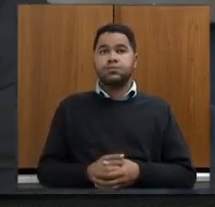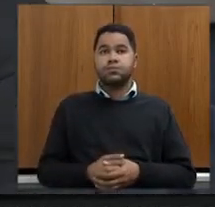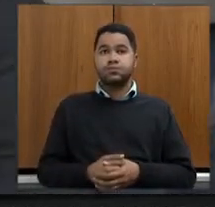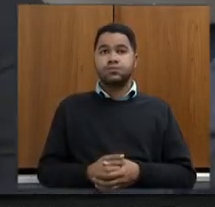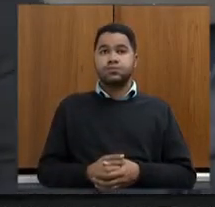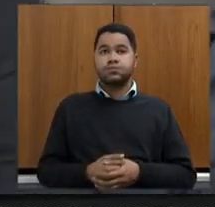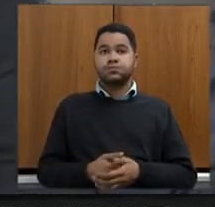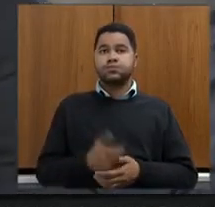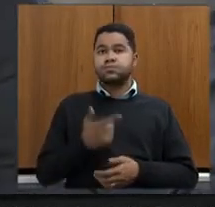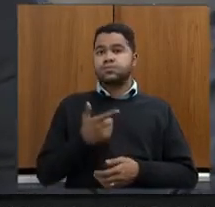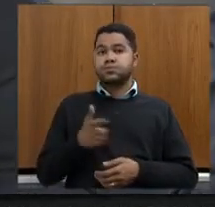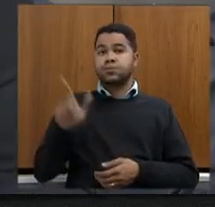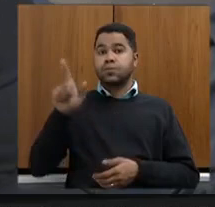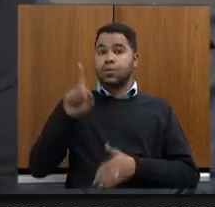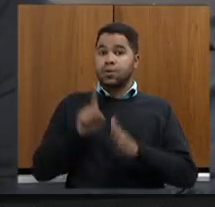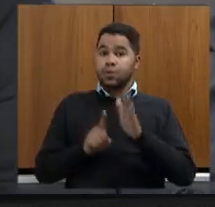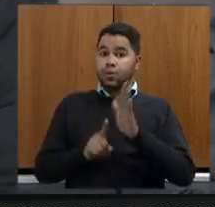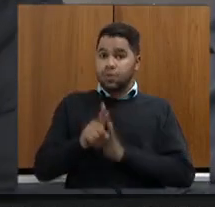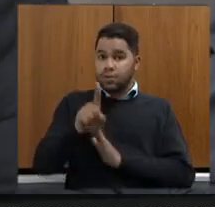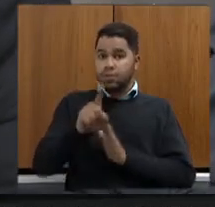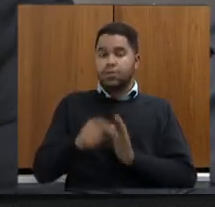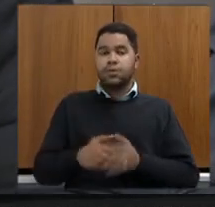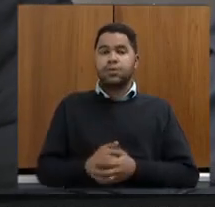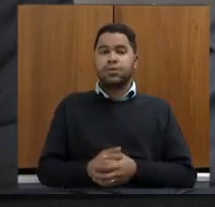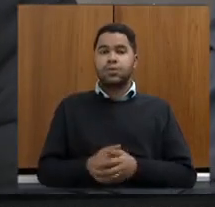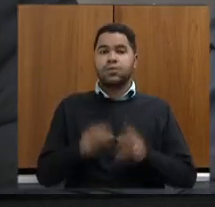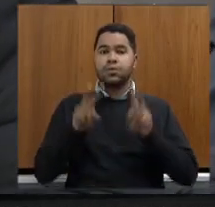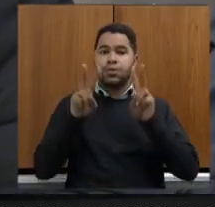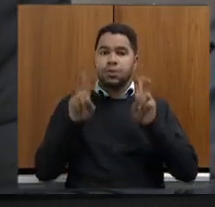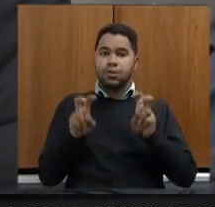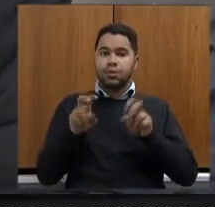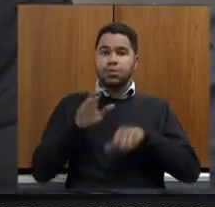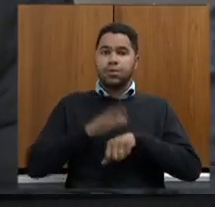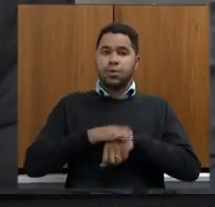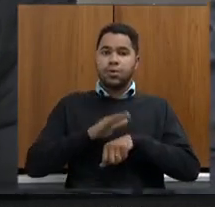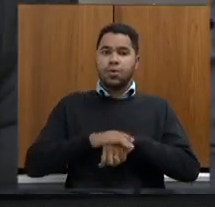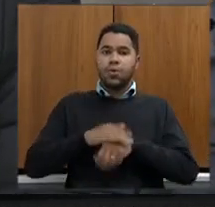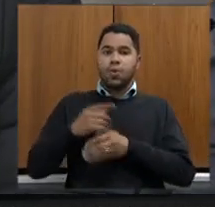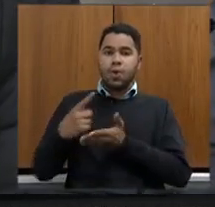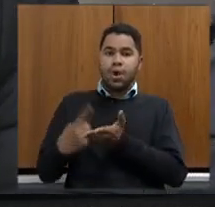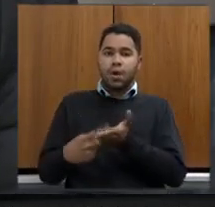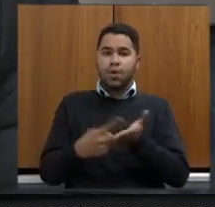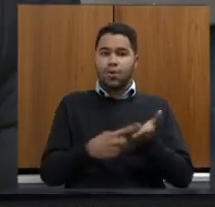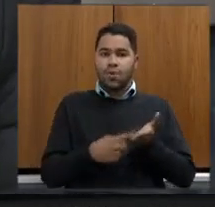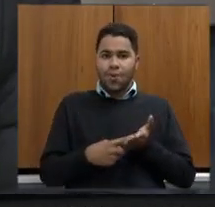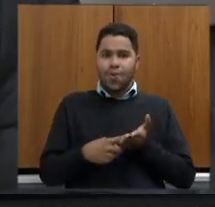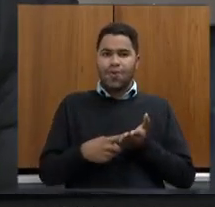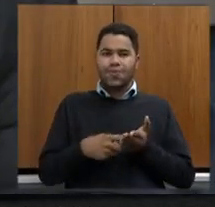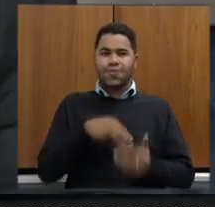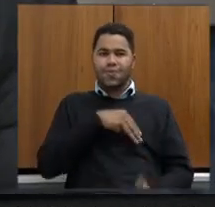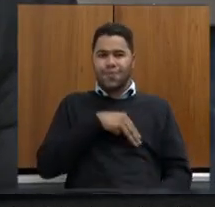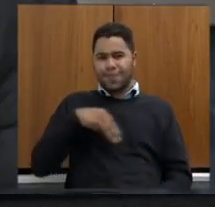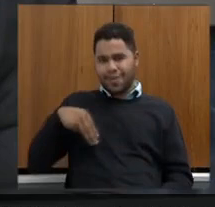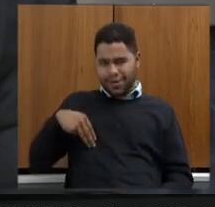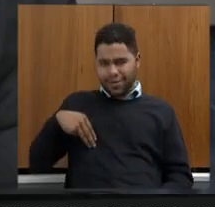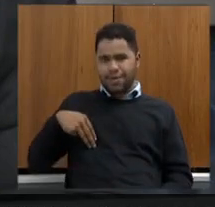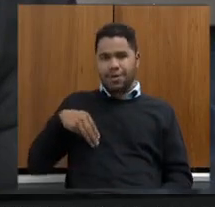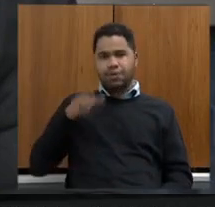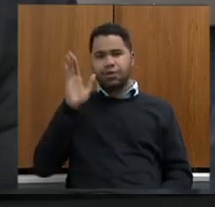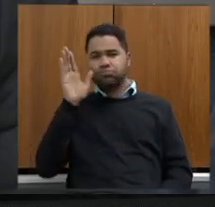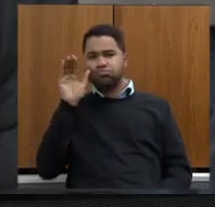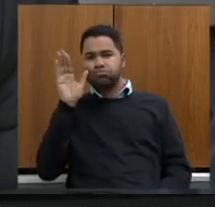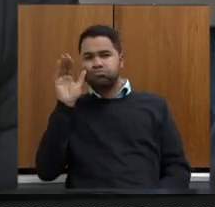uma outra pergunta é sobre a questão do acordo de uma Ariana né que nós